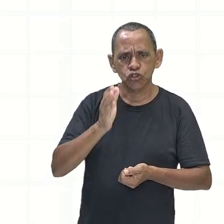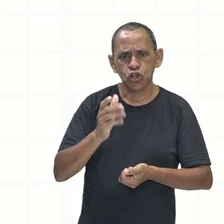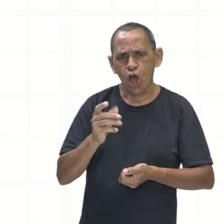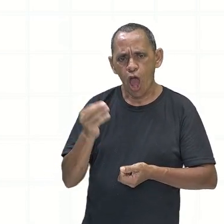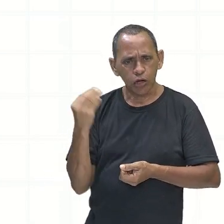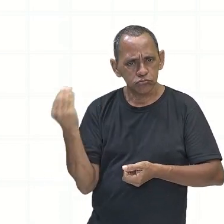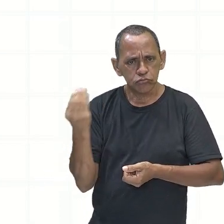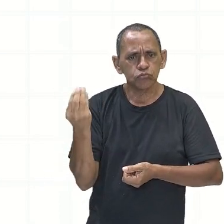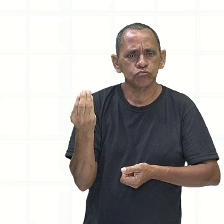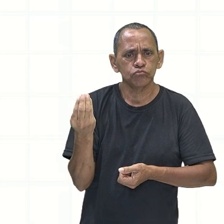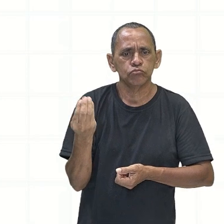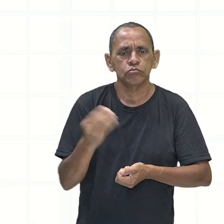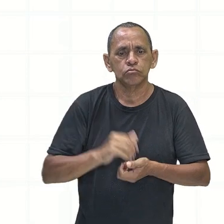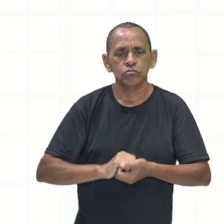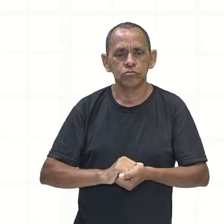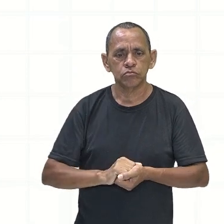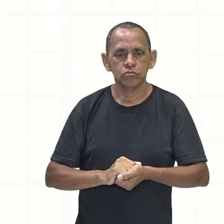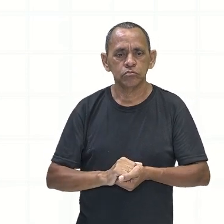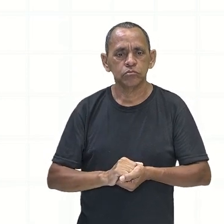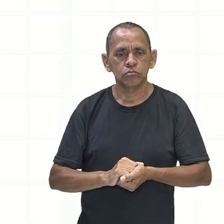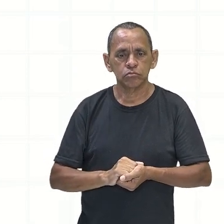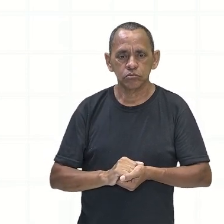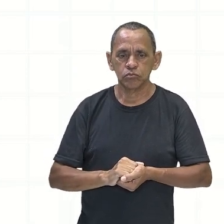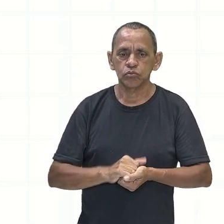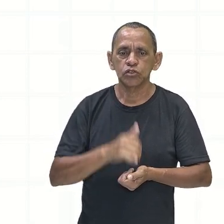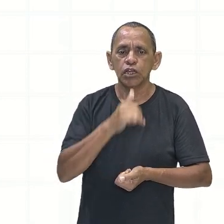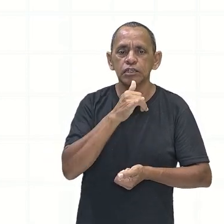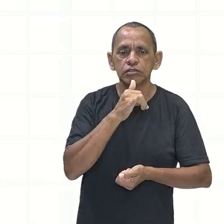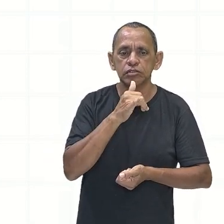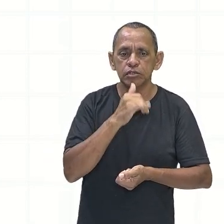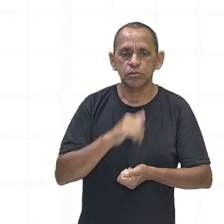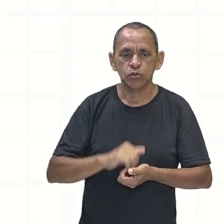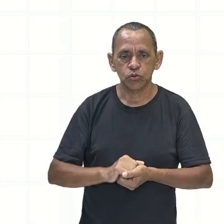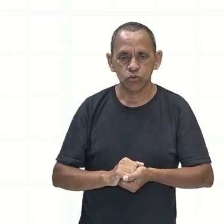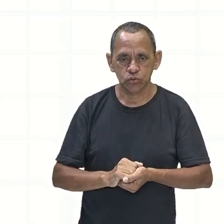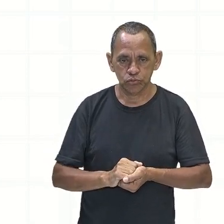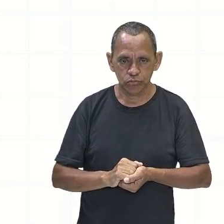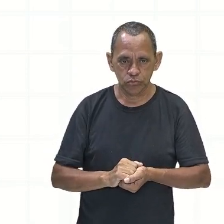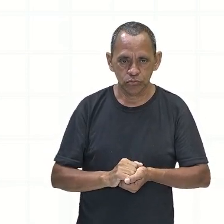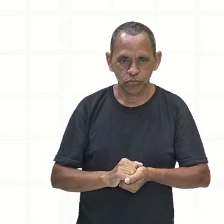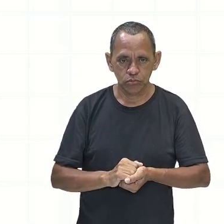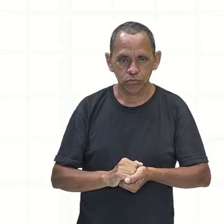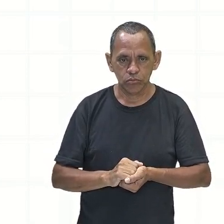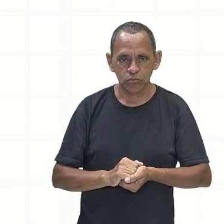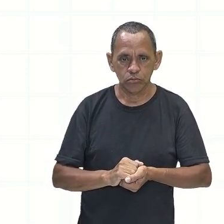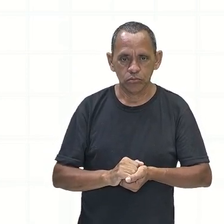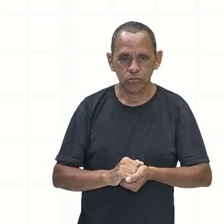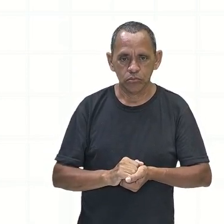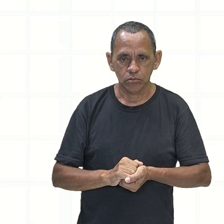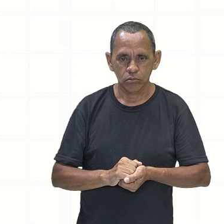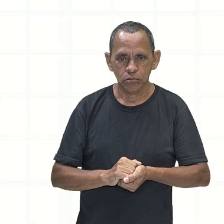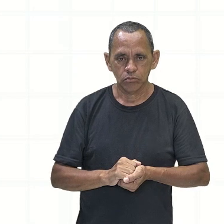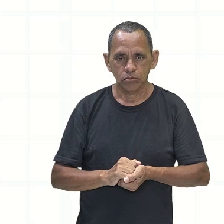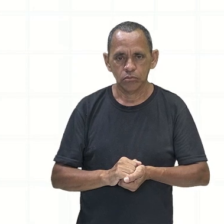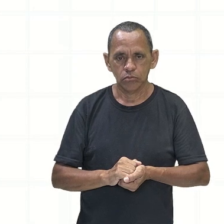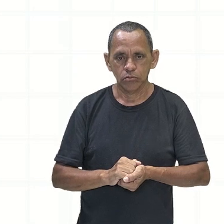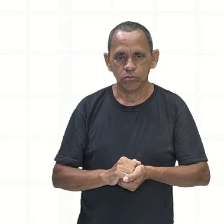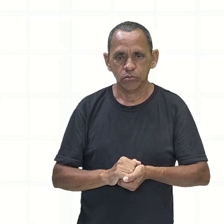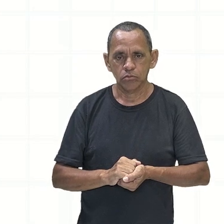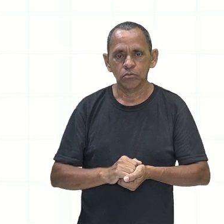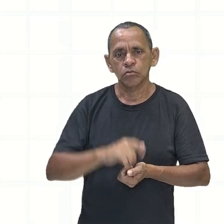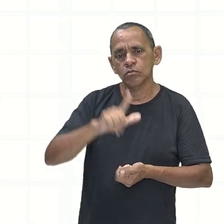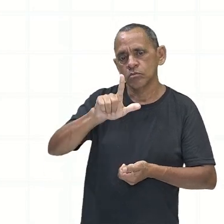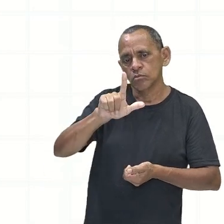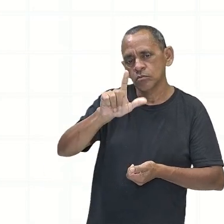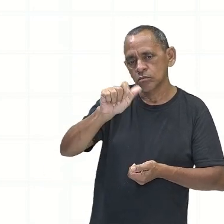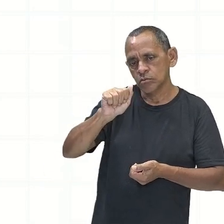Quando tiver, por exemplo, aqui para fazermos o plural de lápis, é os, né? Mas se tiver no